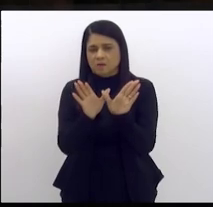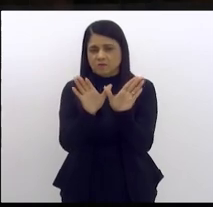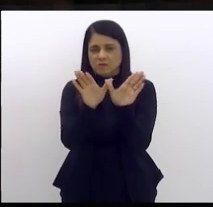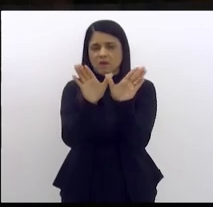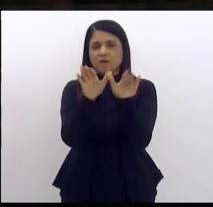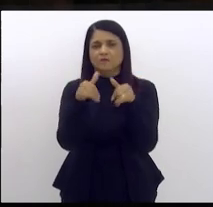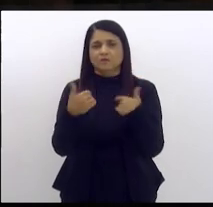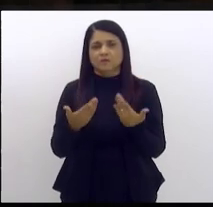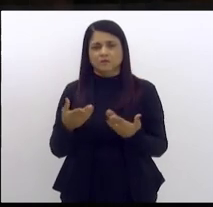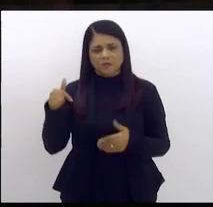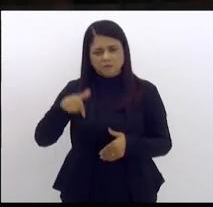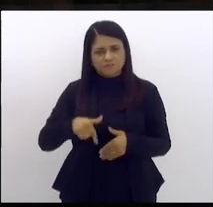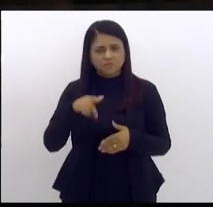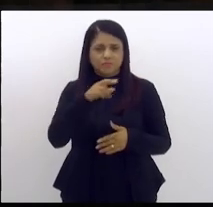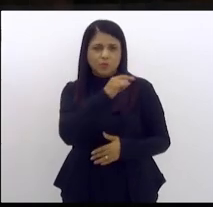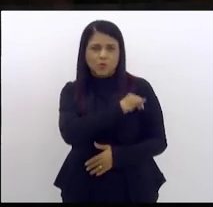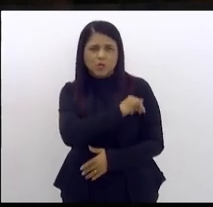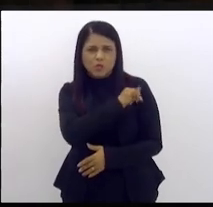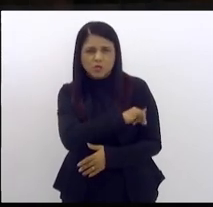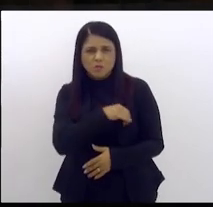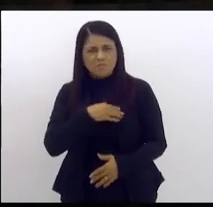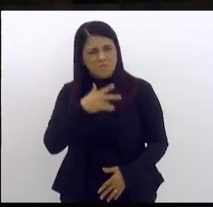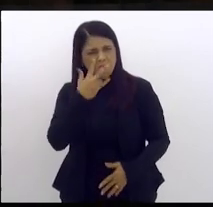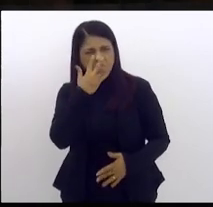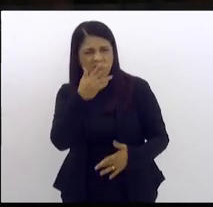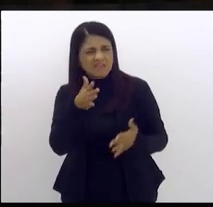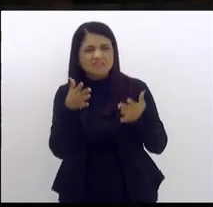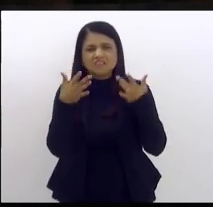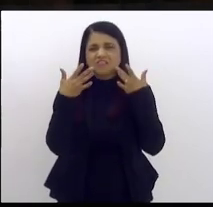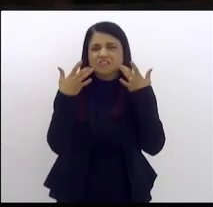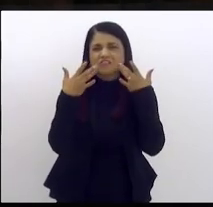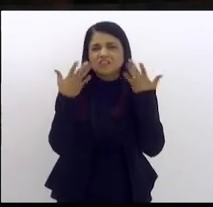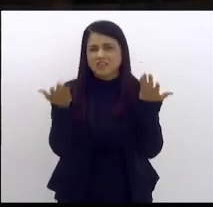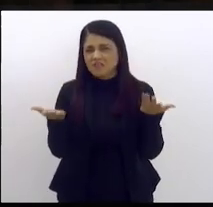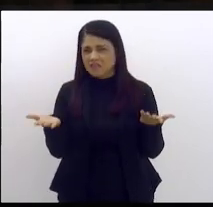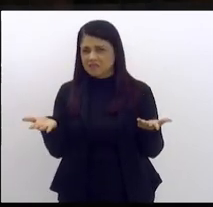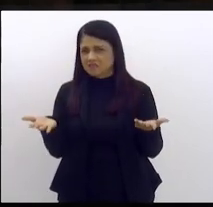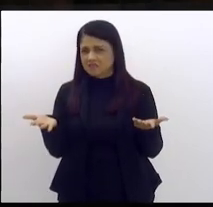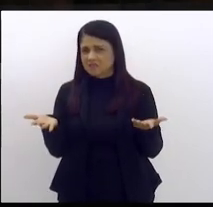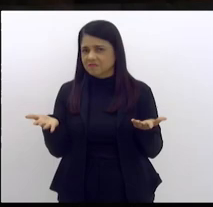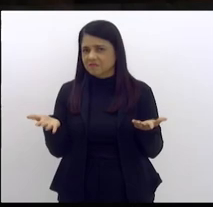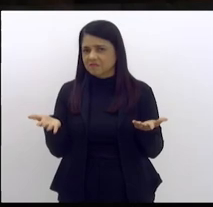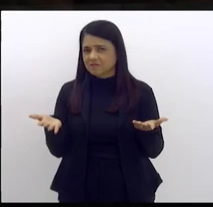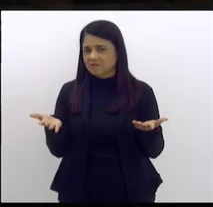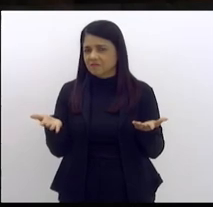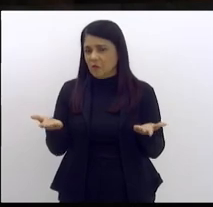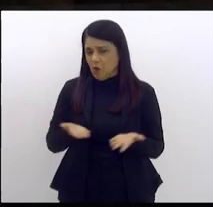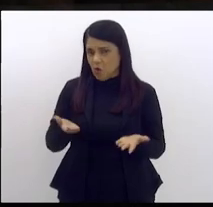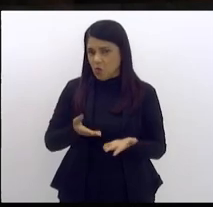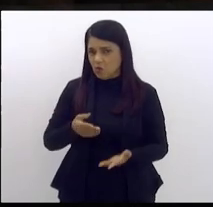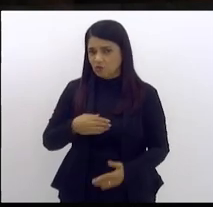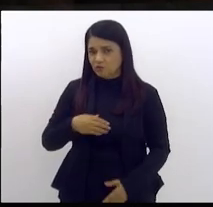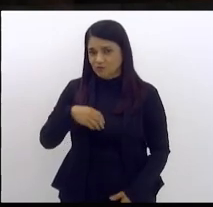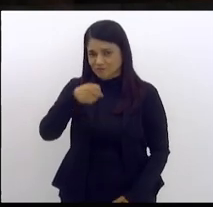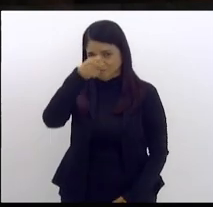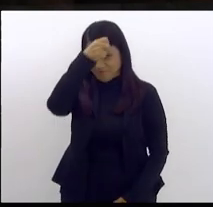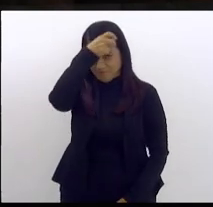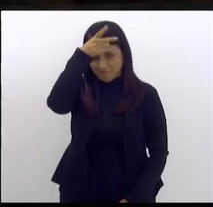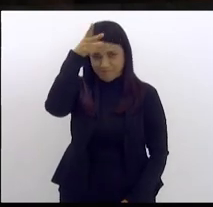teatro isso é o grande teatro n hoje o Eduardo paaz